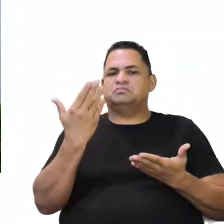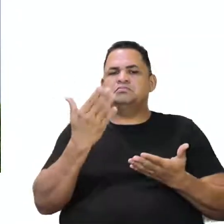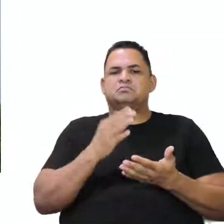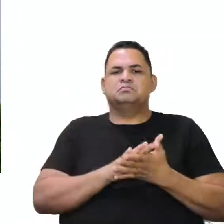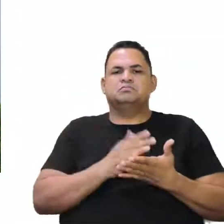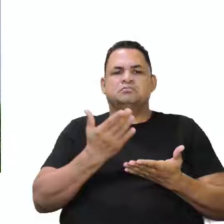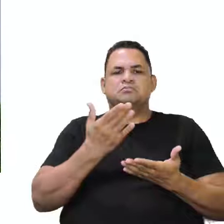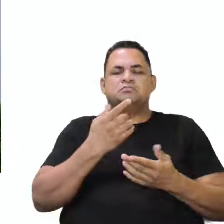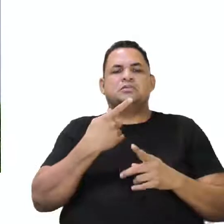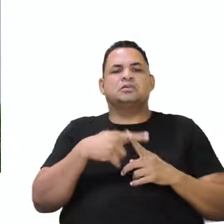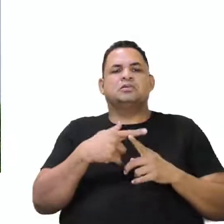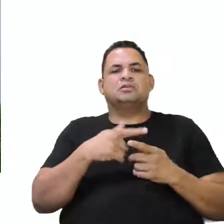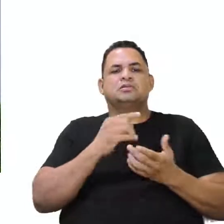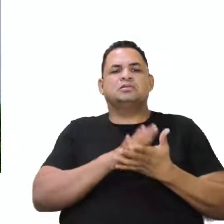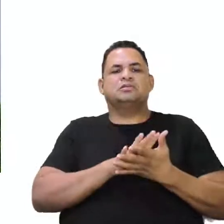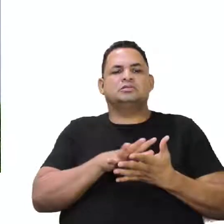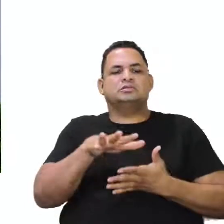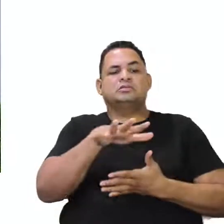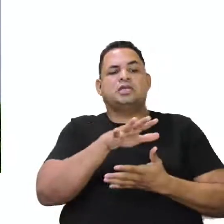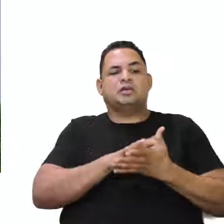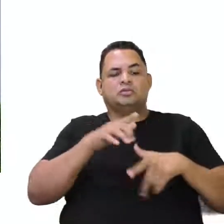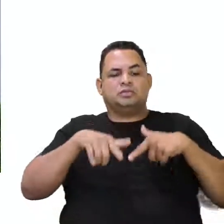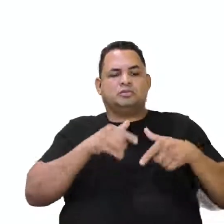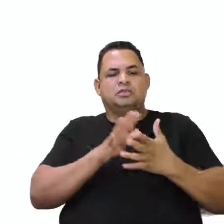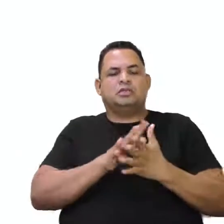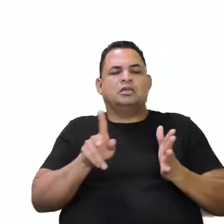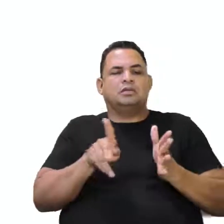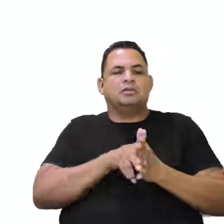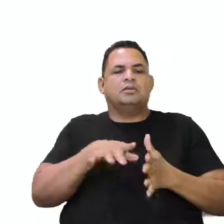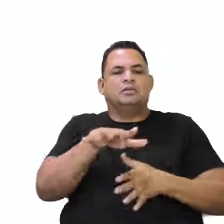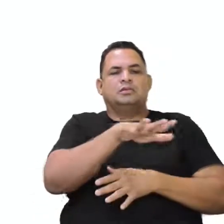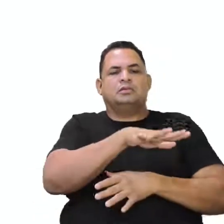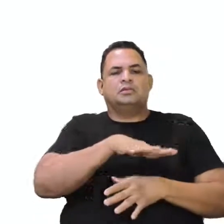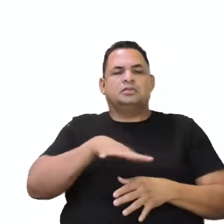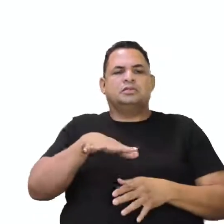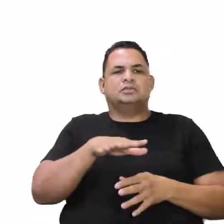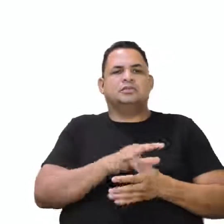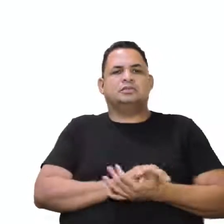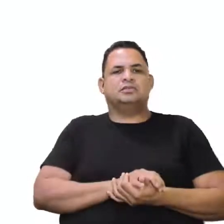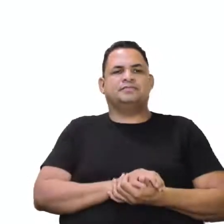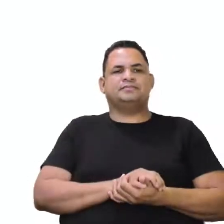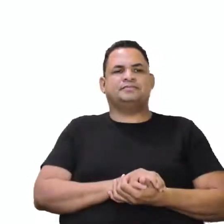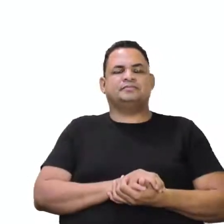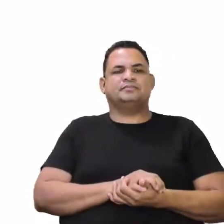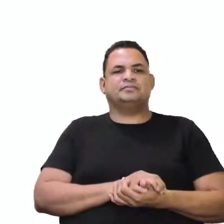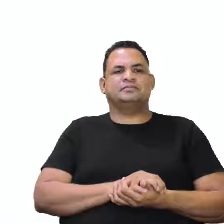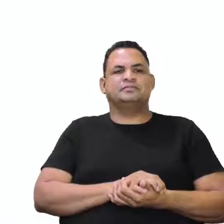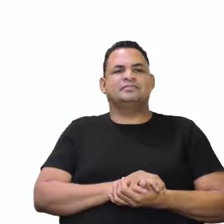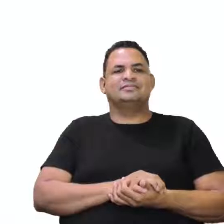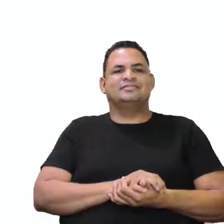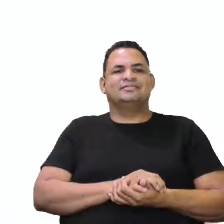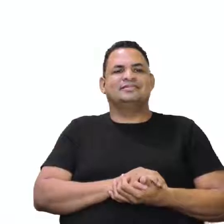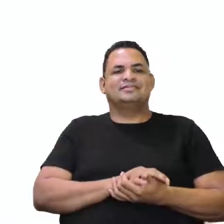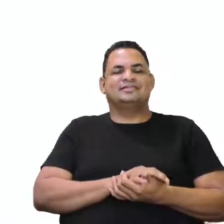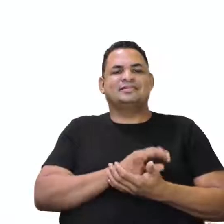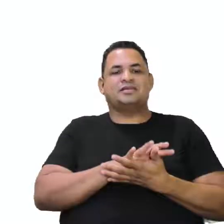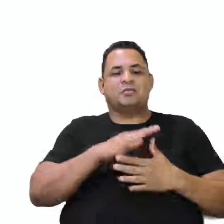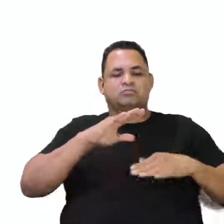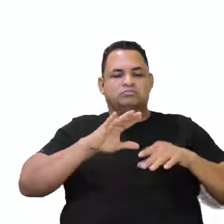E eles estão ali porque eles têm uma função nesse ambiente, tá? Vamos seguindo, que meu sangue já está esquentando. De acordo